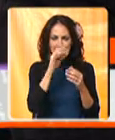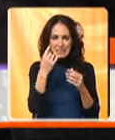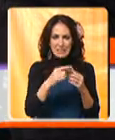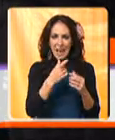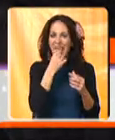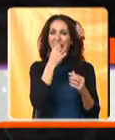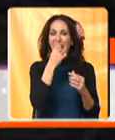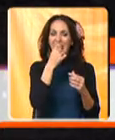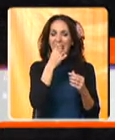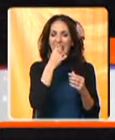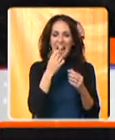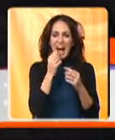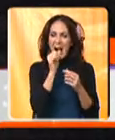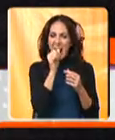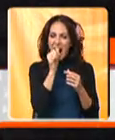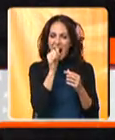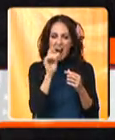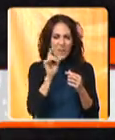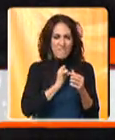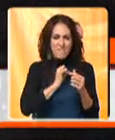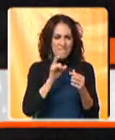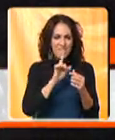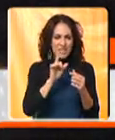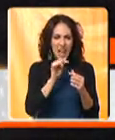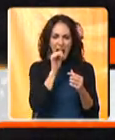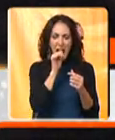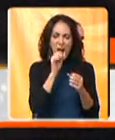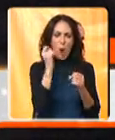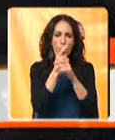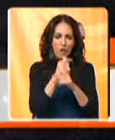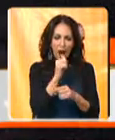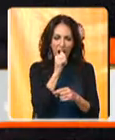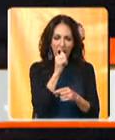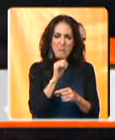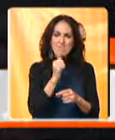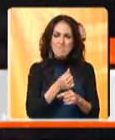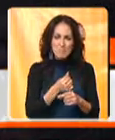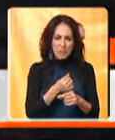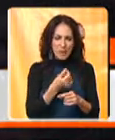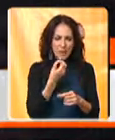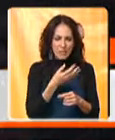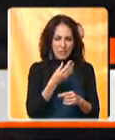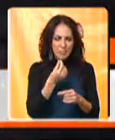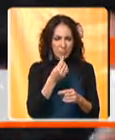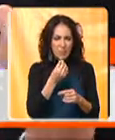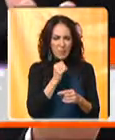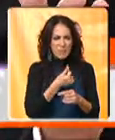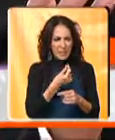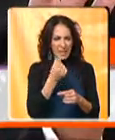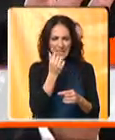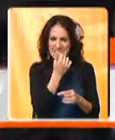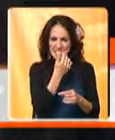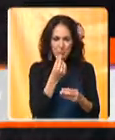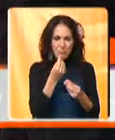uma prótese, o céu da boca não é o nosso, portanto é um outro céu da boca. E também se perde justamente o sabor dos alimentos. Com